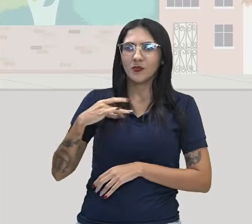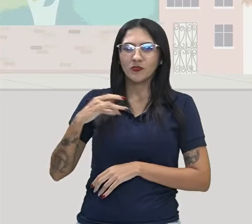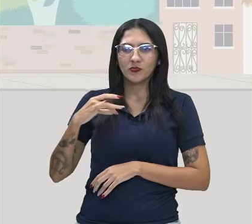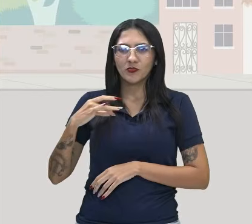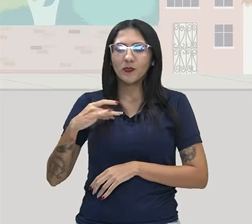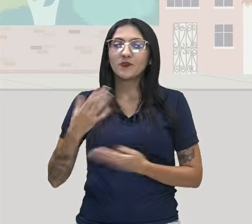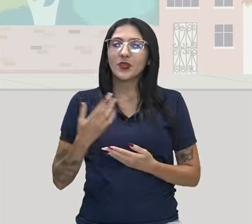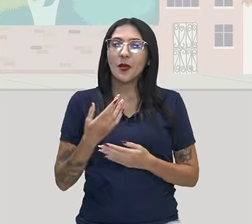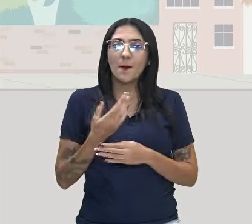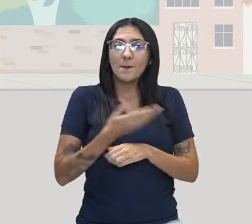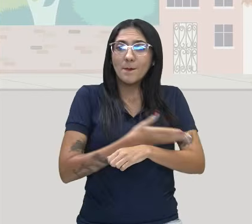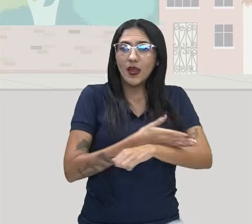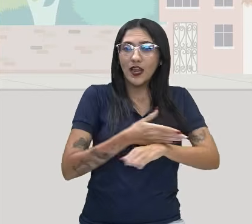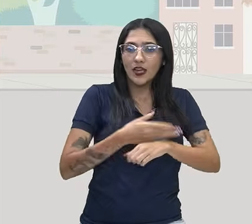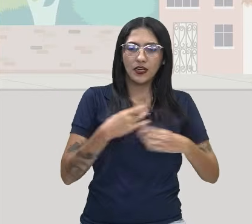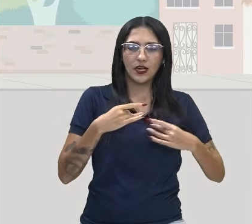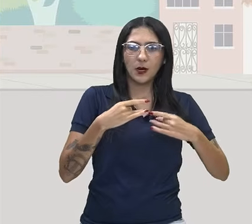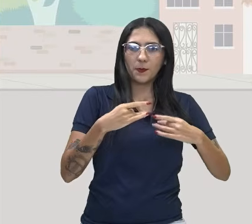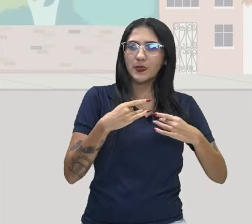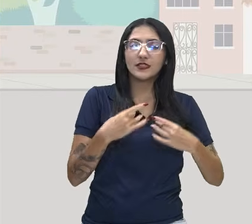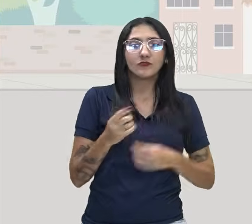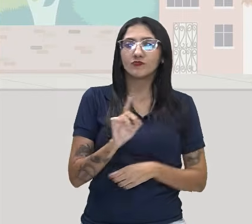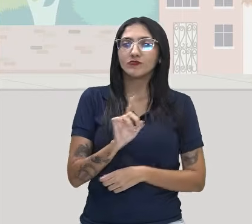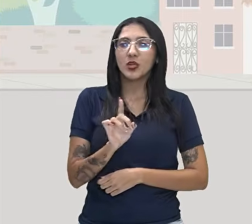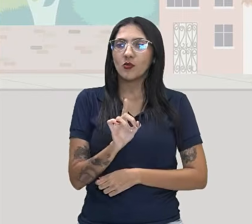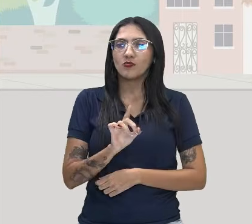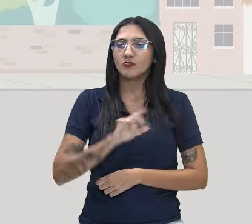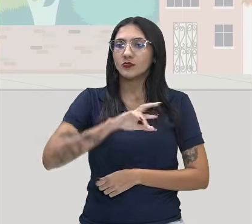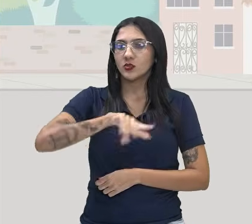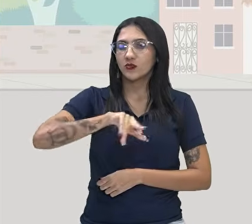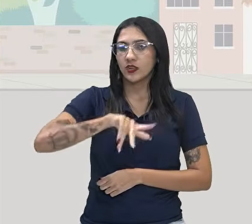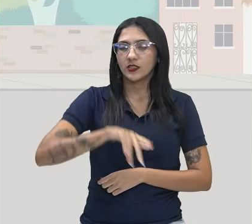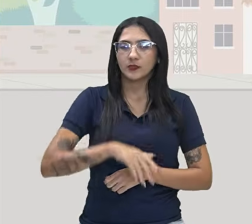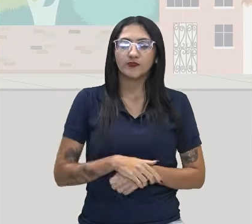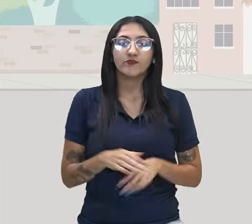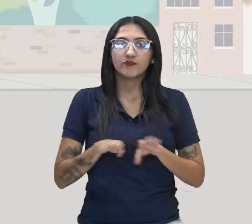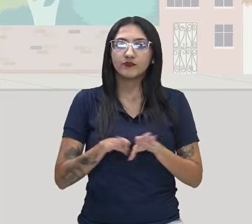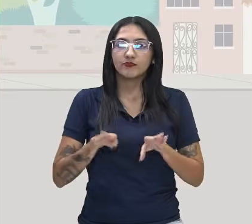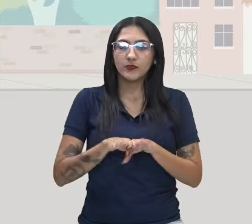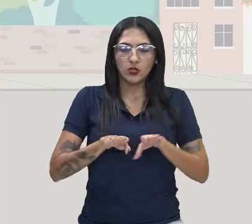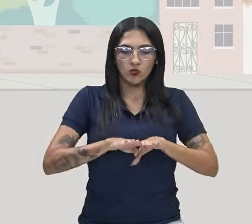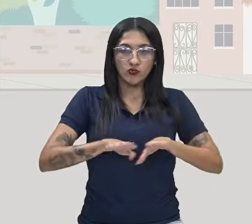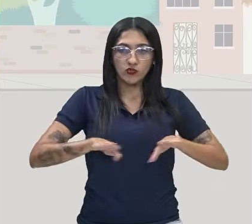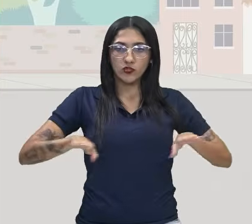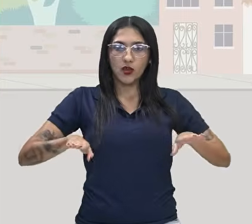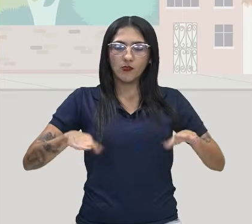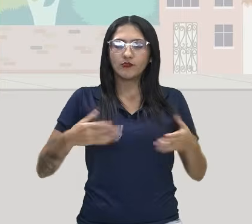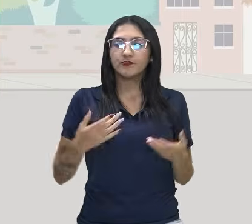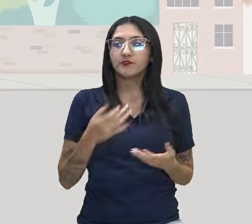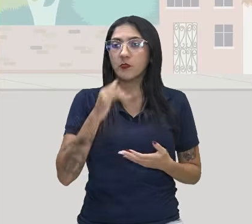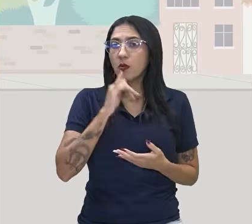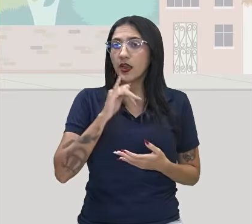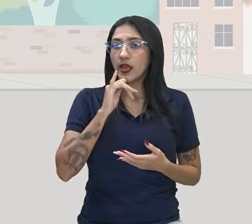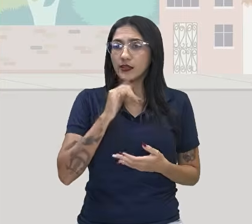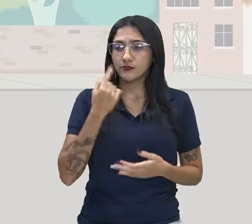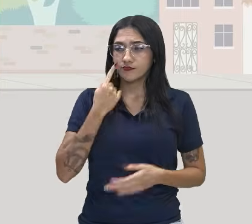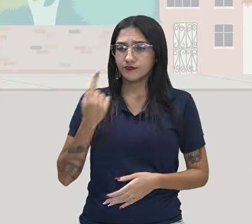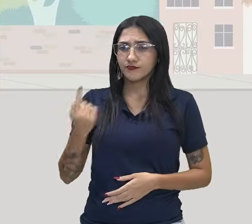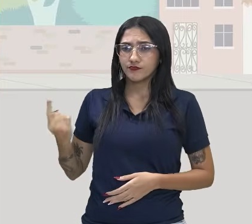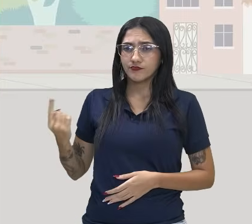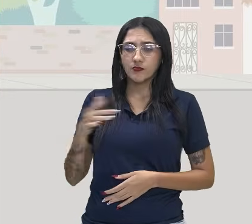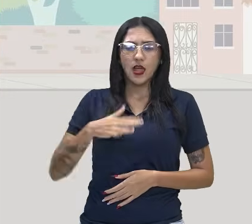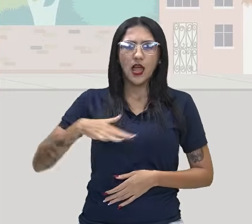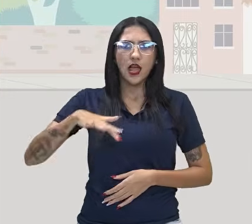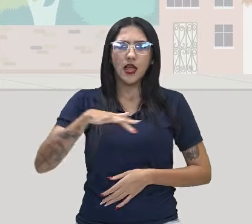aí refletindo. Então, é assim que ocorre também no solo. Por exemplo, o asfalto,